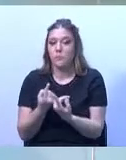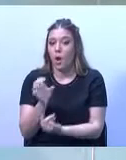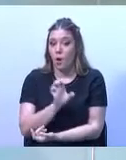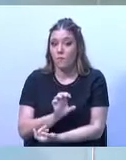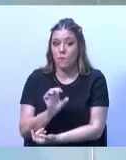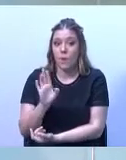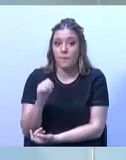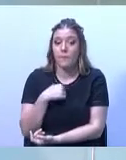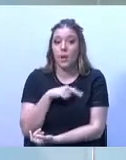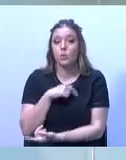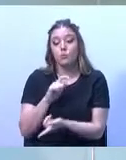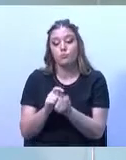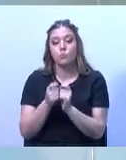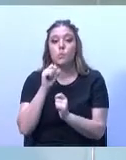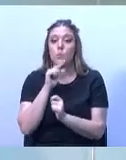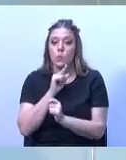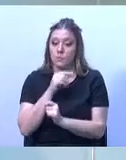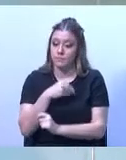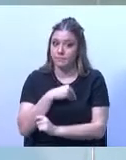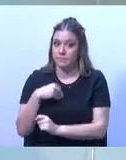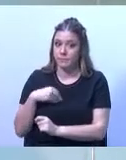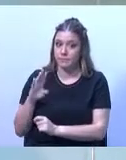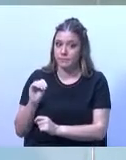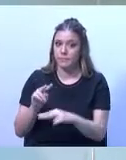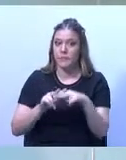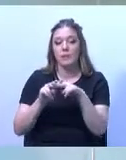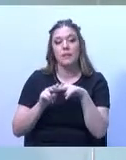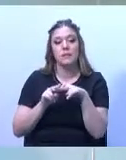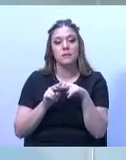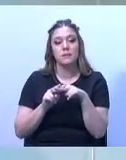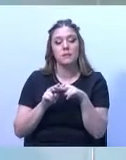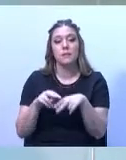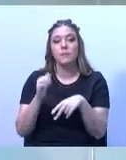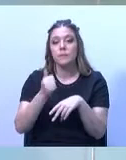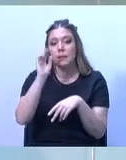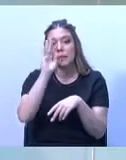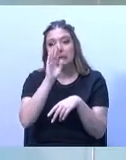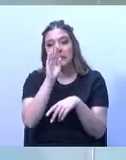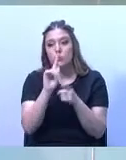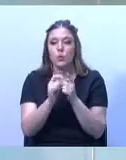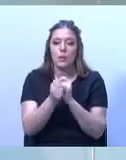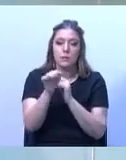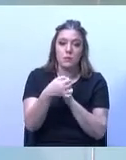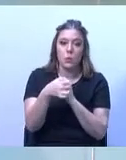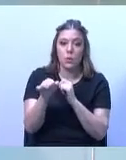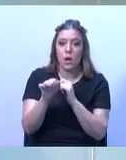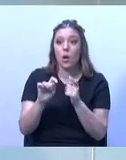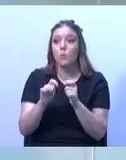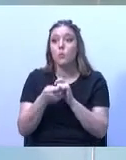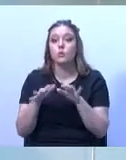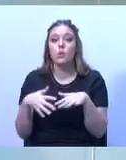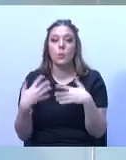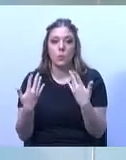arquitetura do pé pode estar alterada e o podologista analisa a fundo se tem ou não algum tipo de alteração e qual